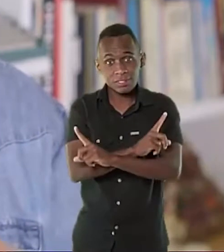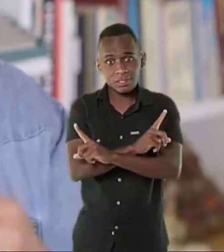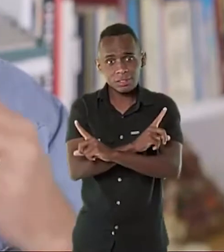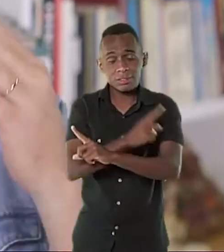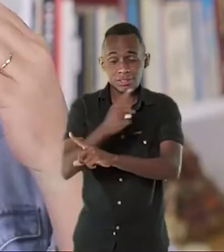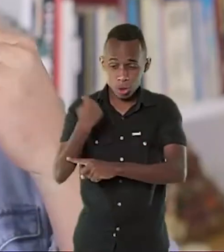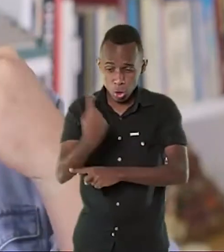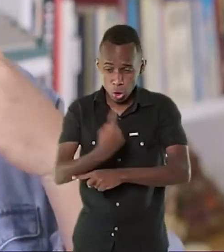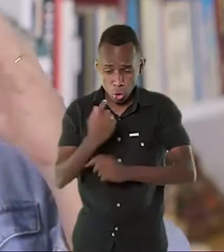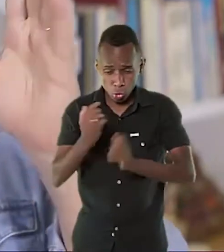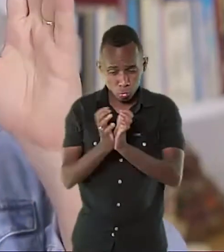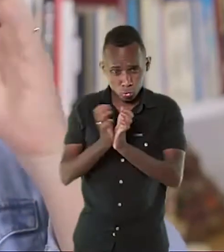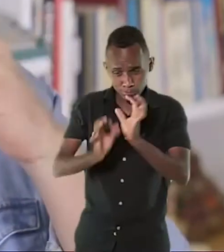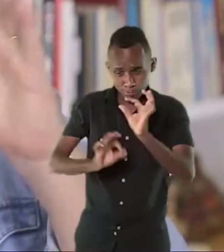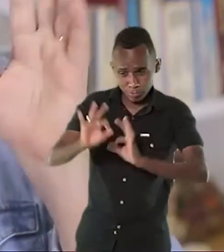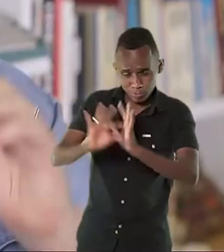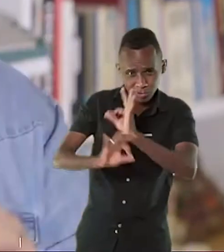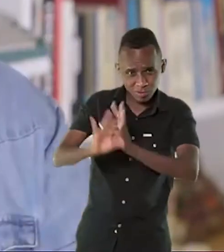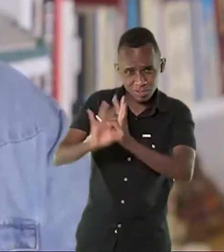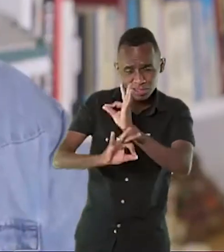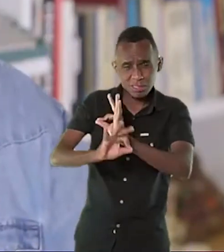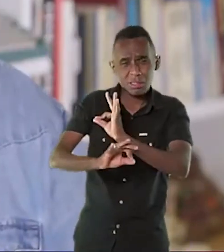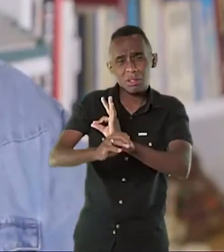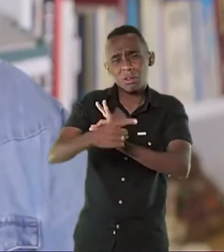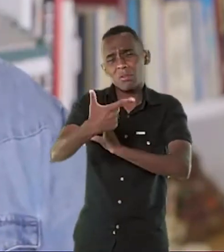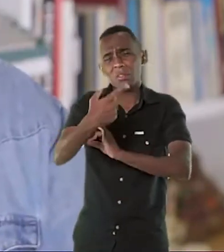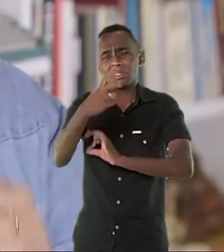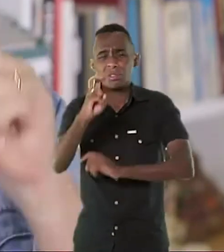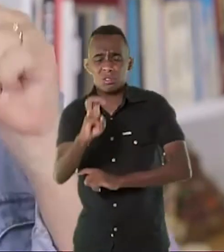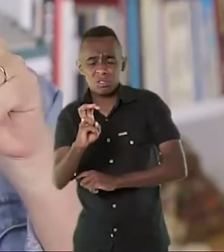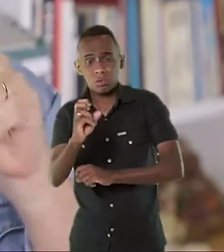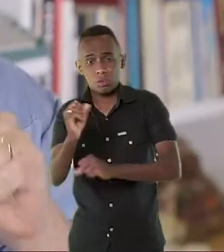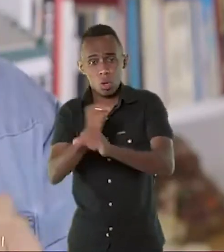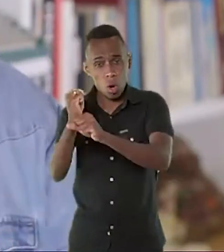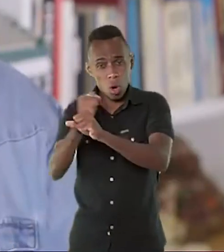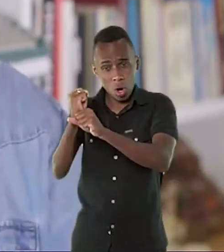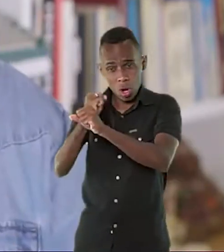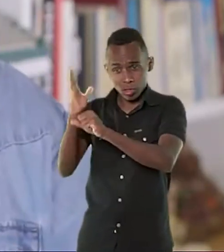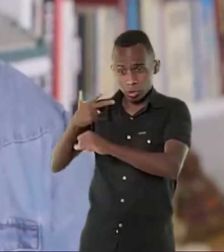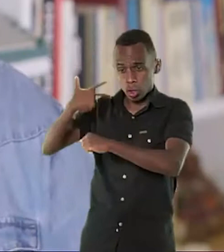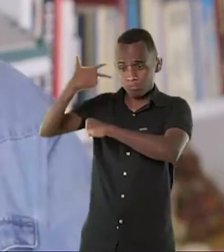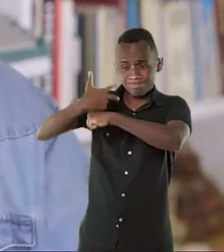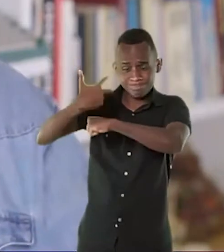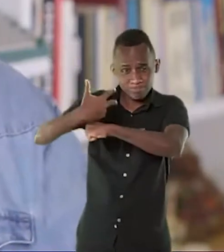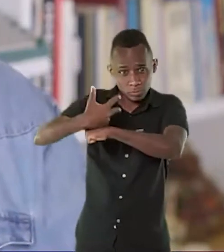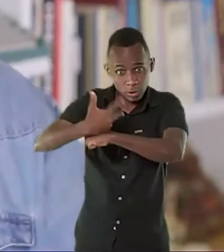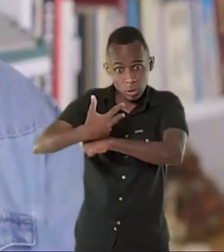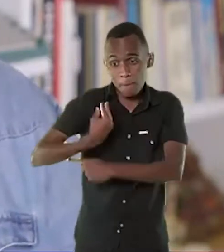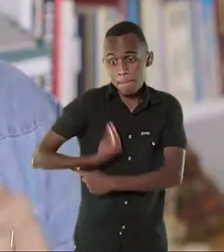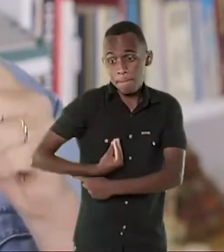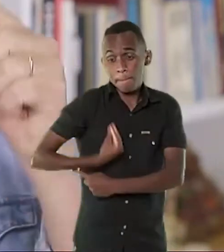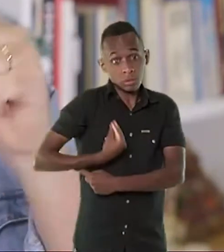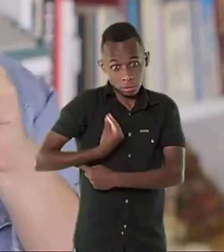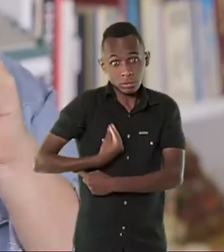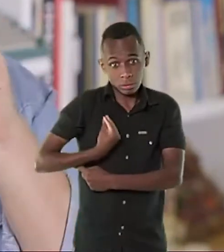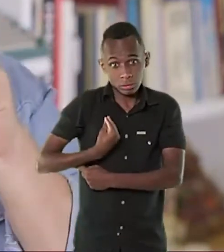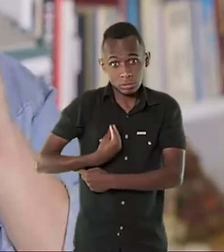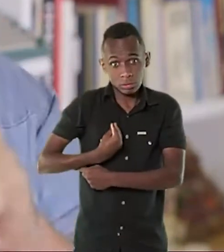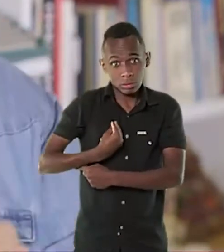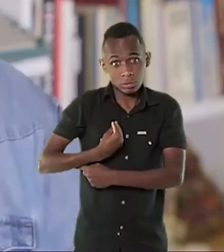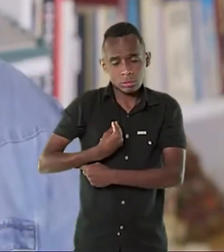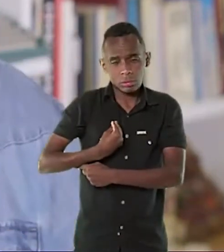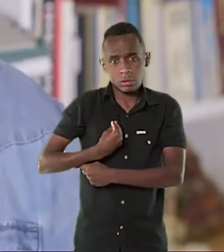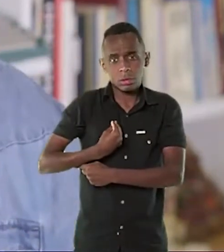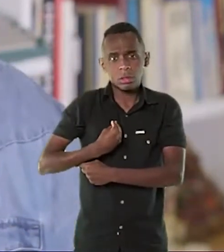com diversos livros e artigos de decoração. A convidada é a professora e escritora Gisele